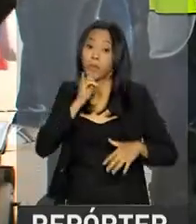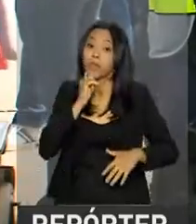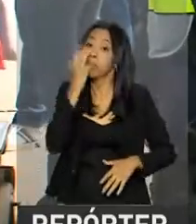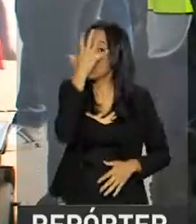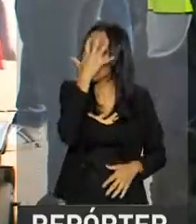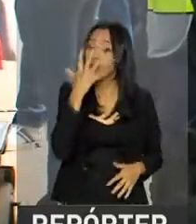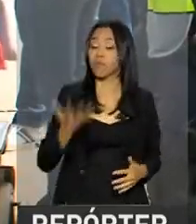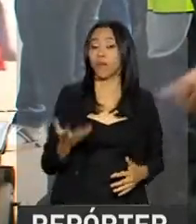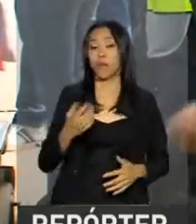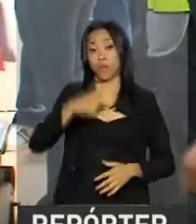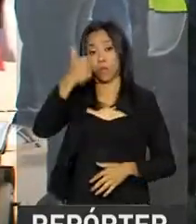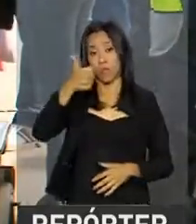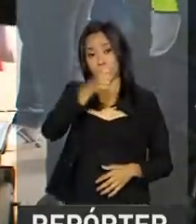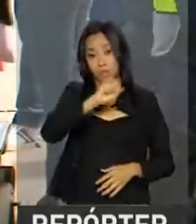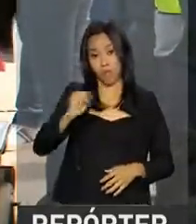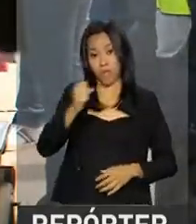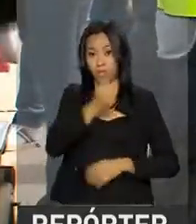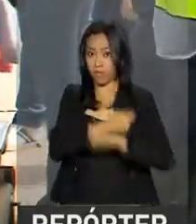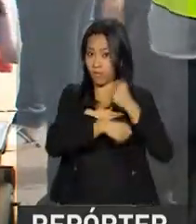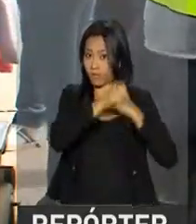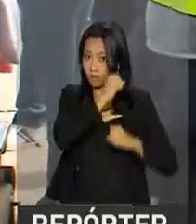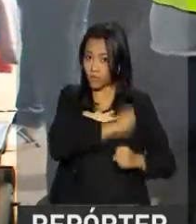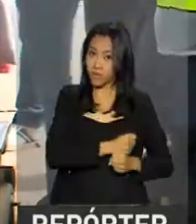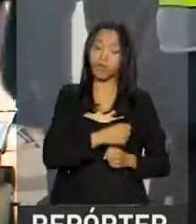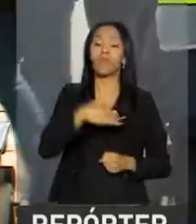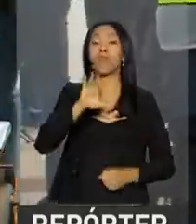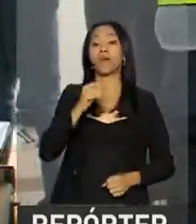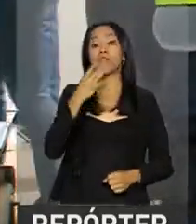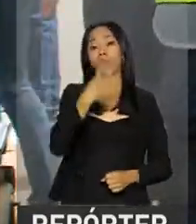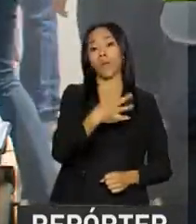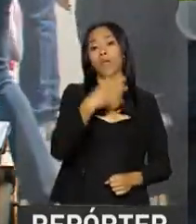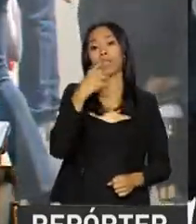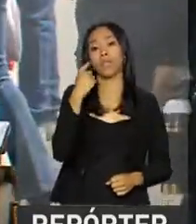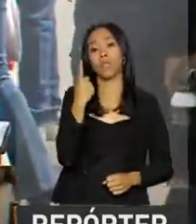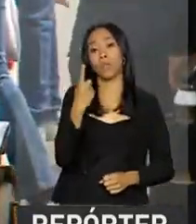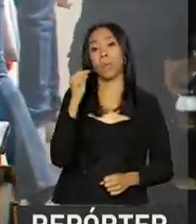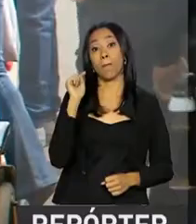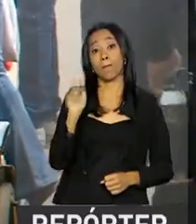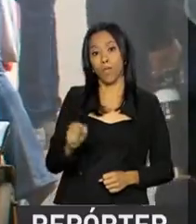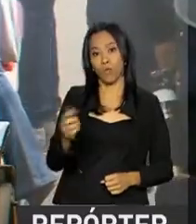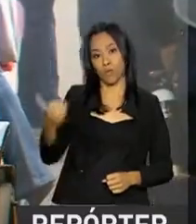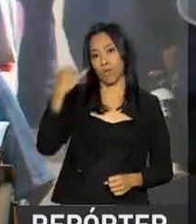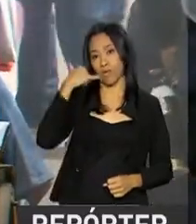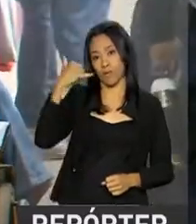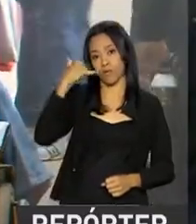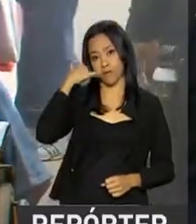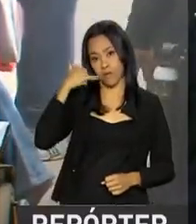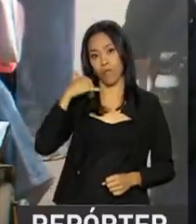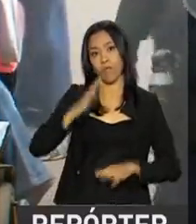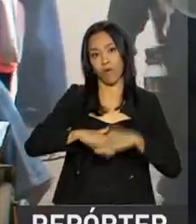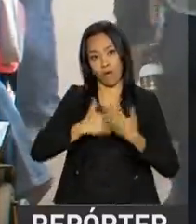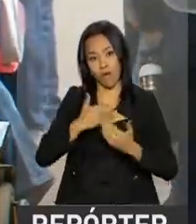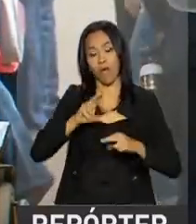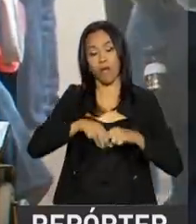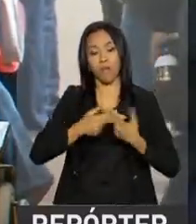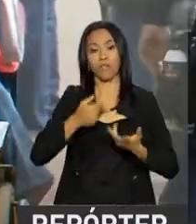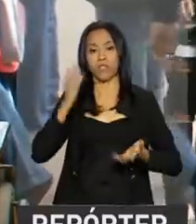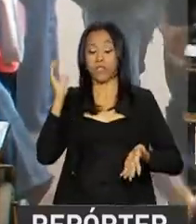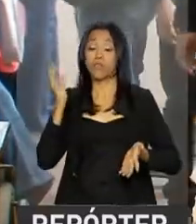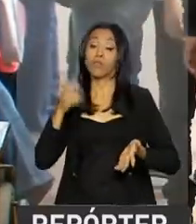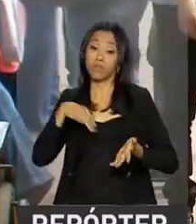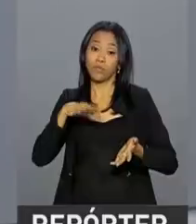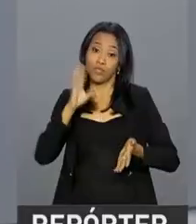no primeiro semestre de 2016 sete foram mais de 41 mil ligações ao disque 100 relacionados à violação de direitos de